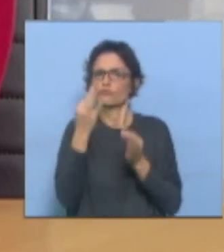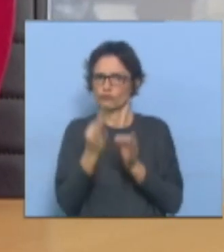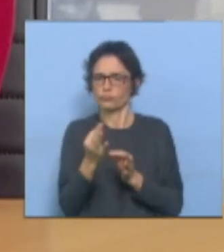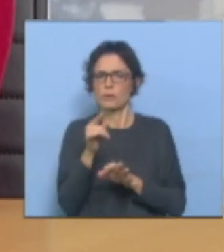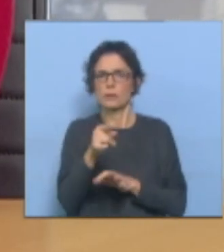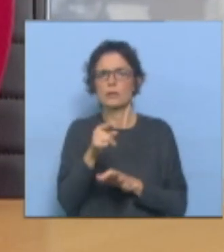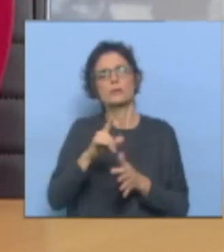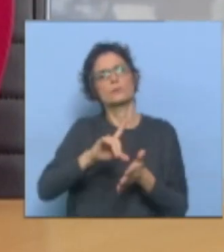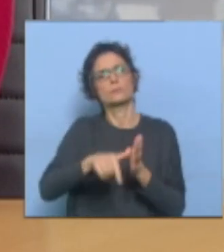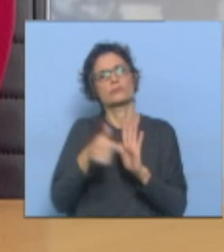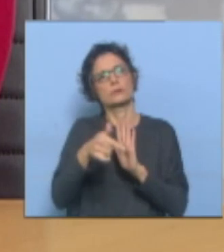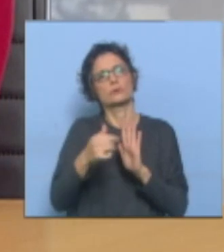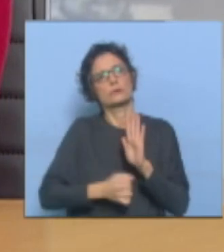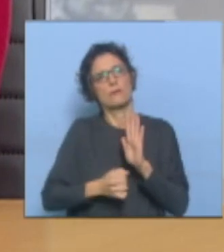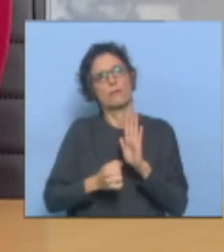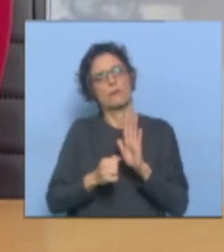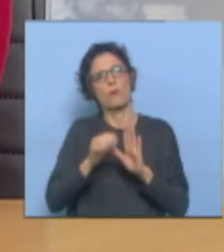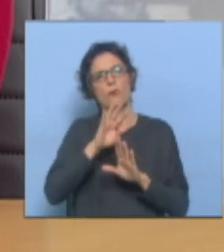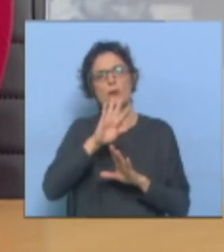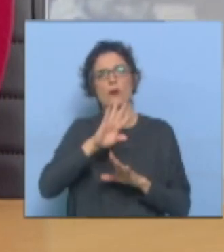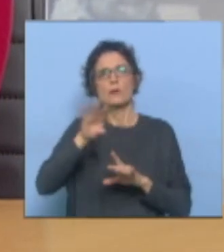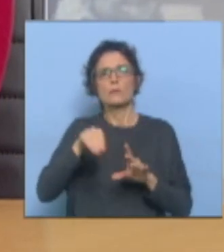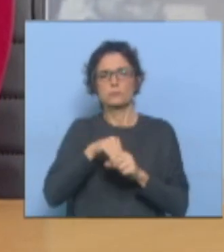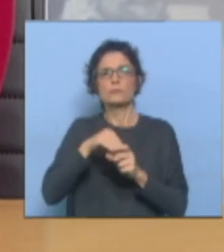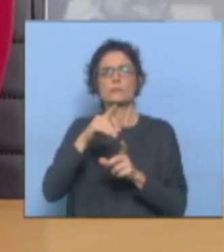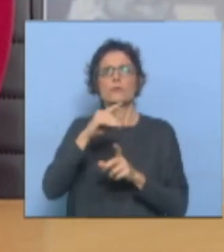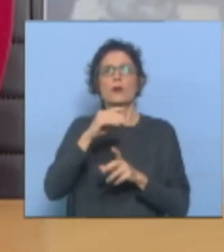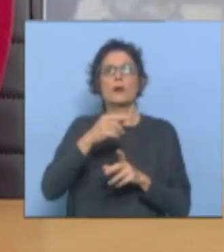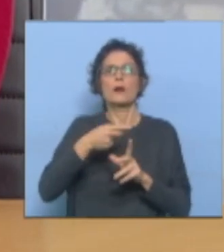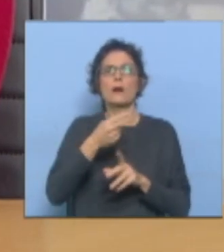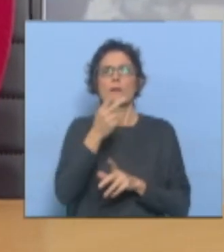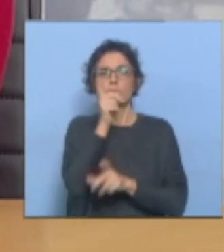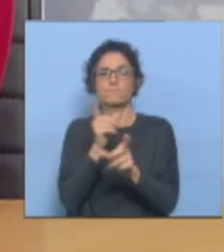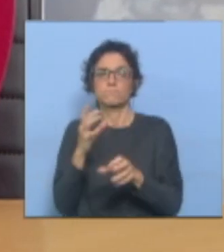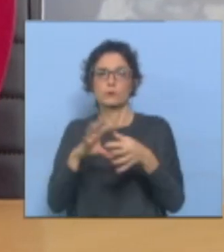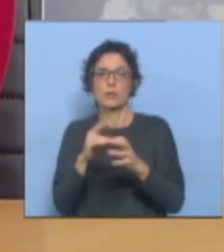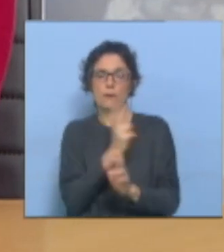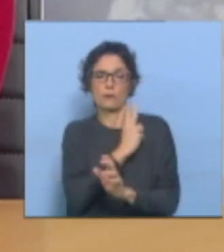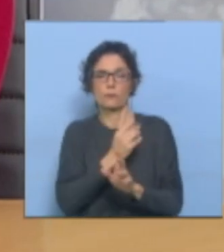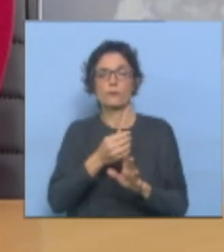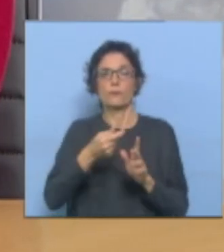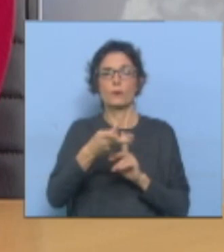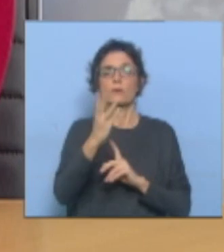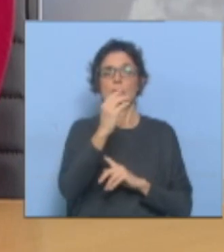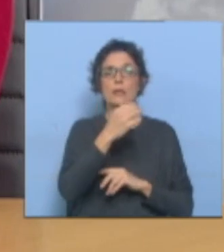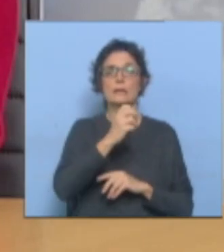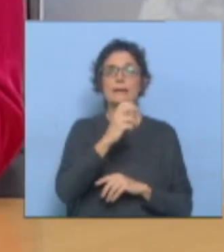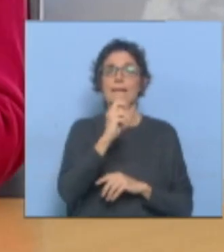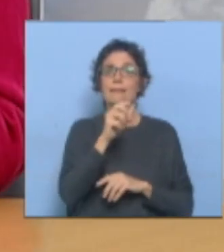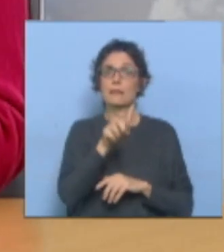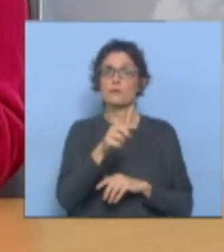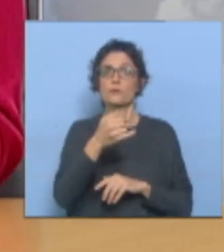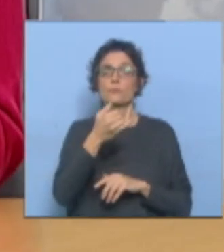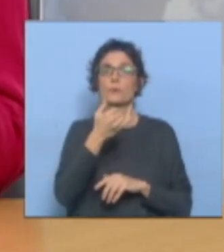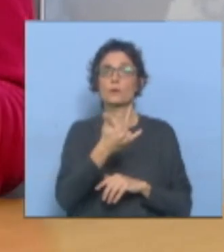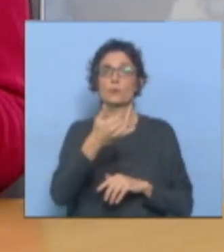projeto católico que envolve 3.377 universitários este ano e para se ter uma ideia da